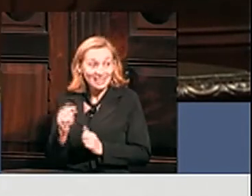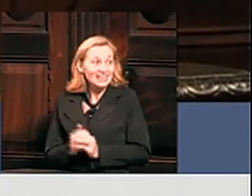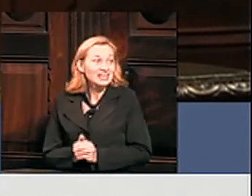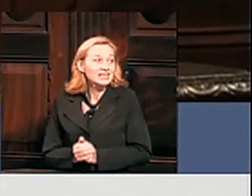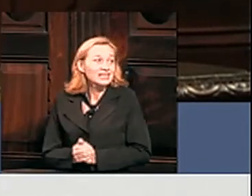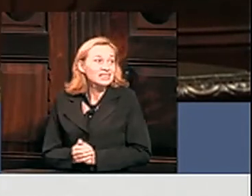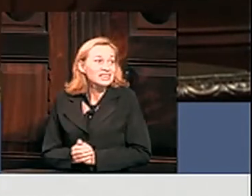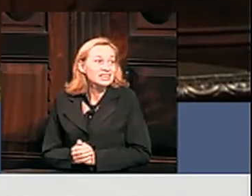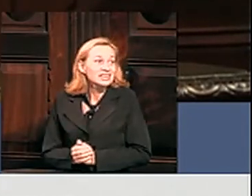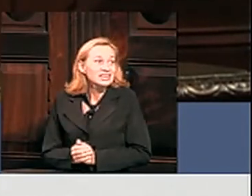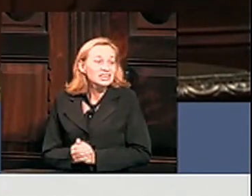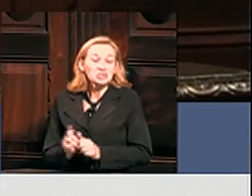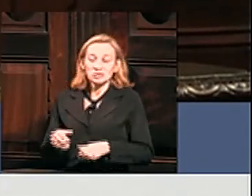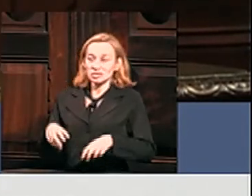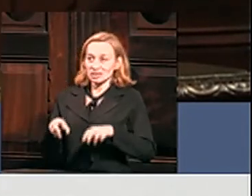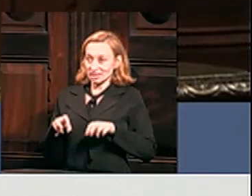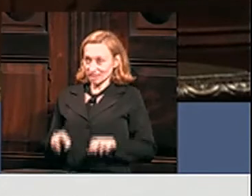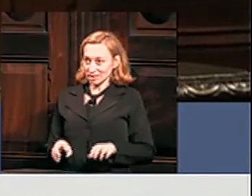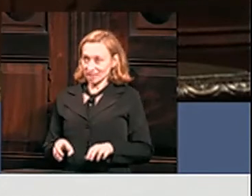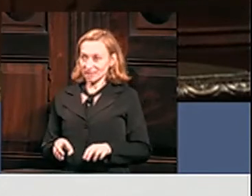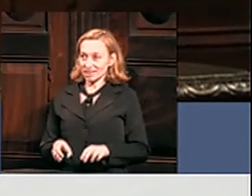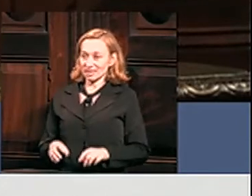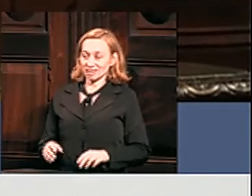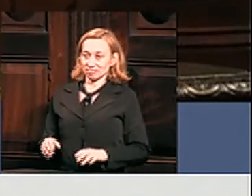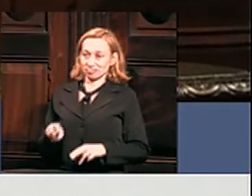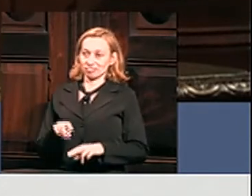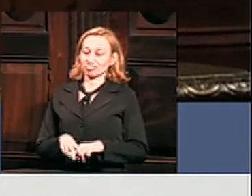nas cadeiras de presidente ou de ministros,